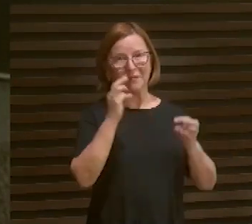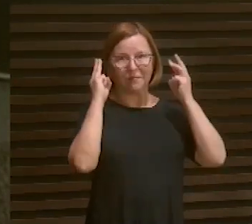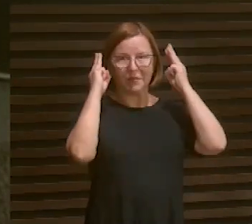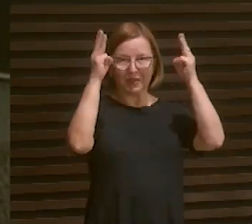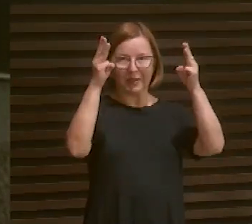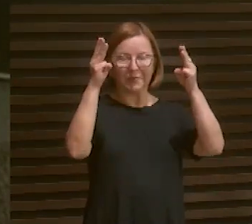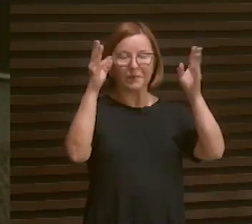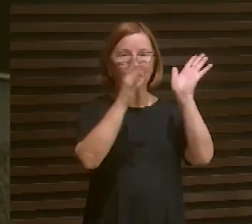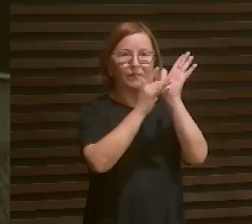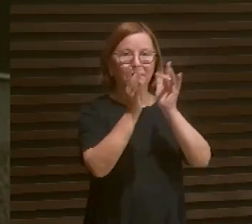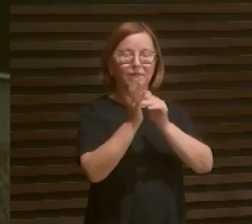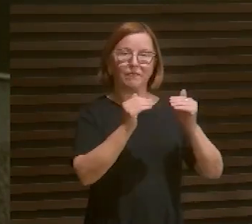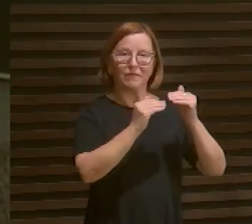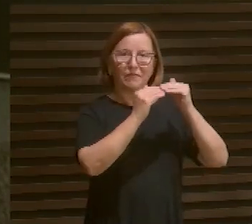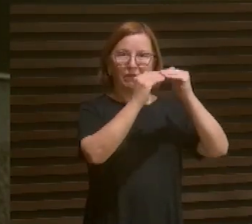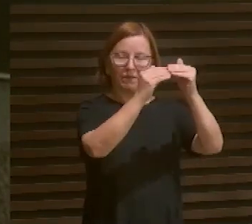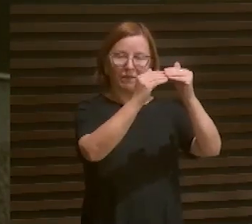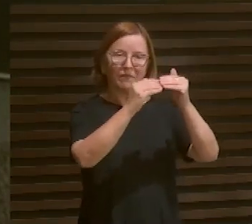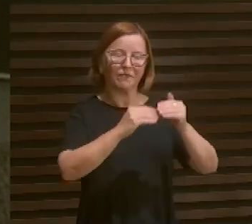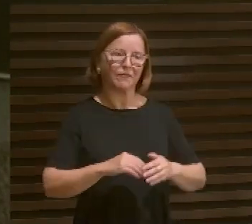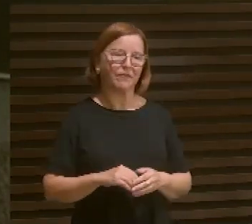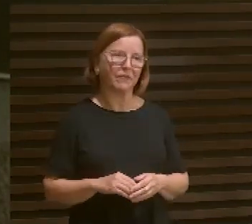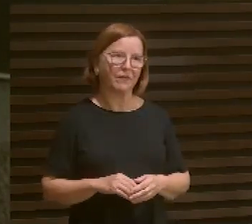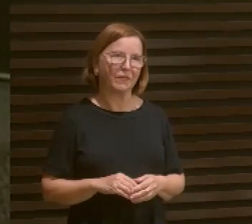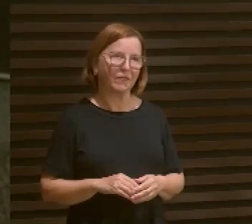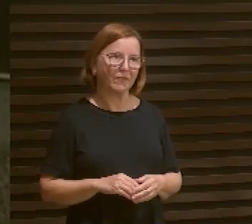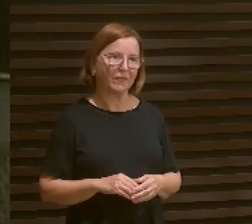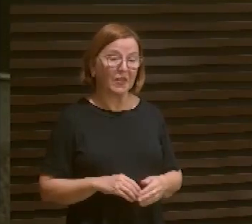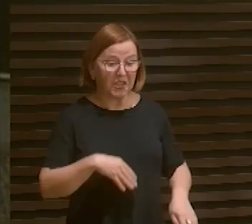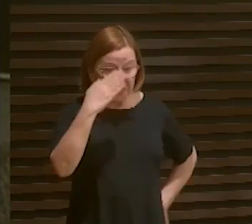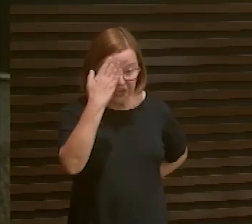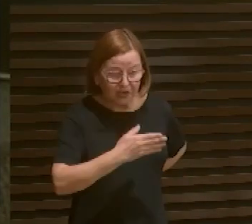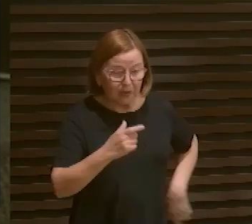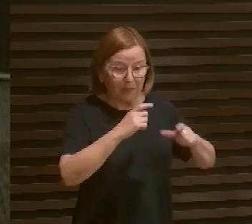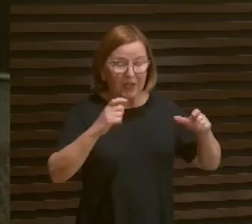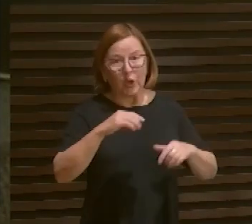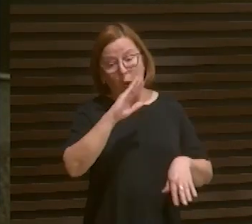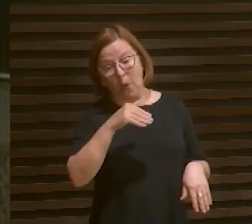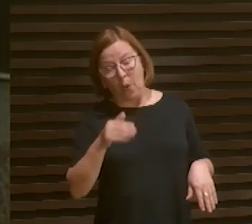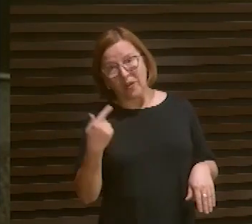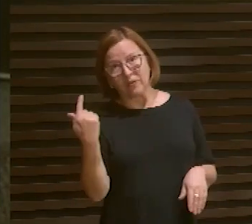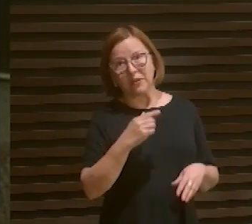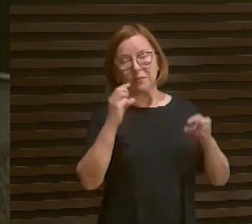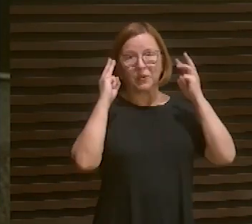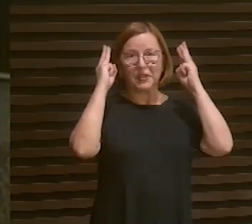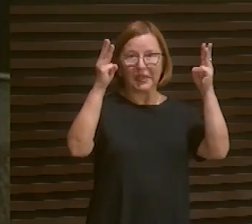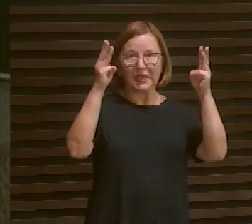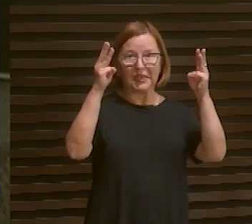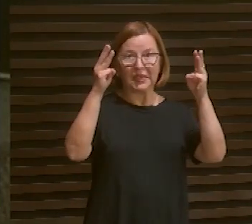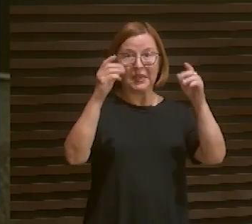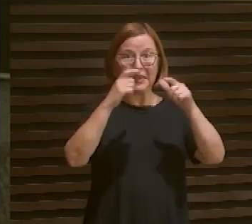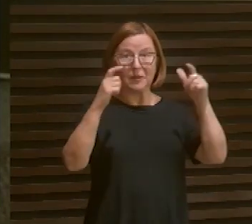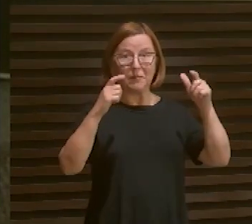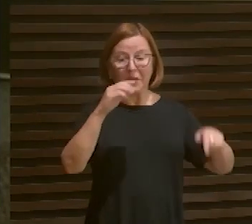uma superioridade. Tem sido considerado digno de tanto maior honra do que Moisés, quanto maior honra